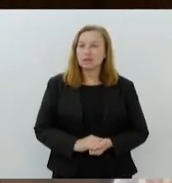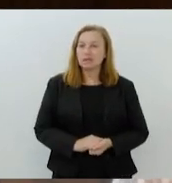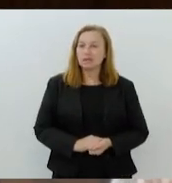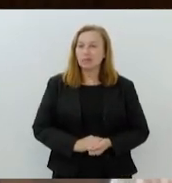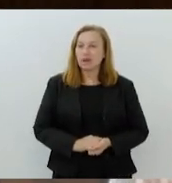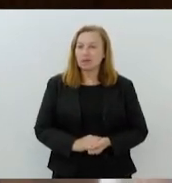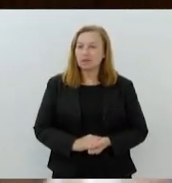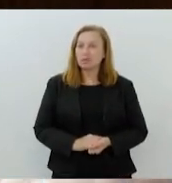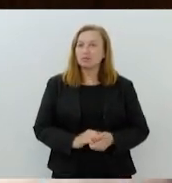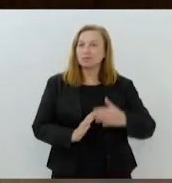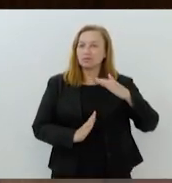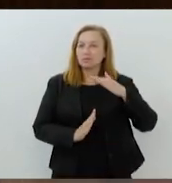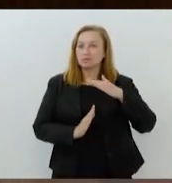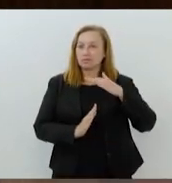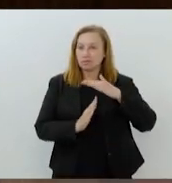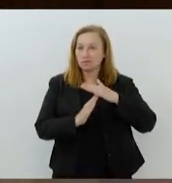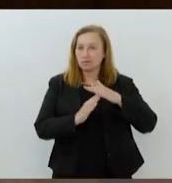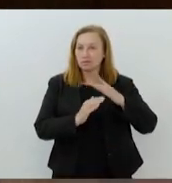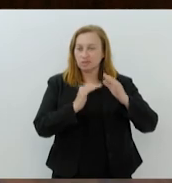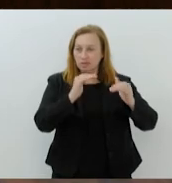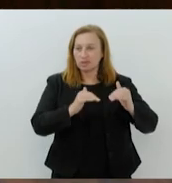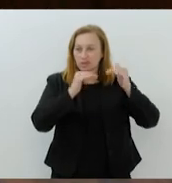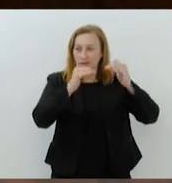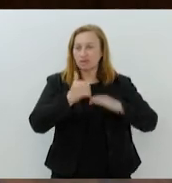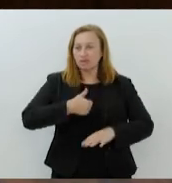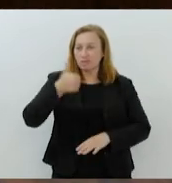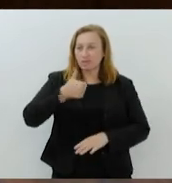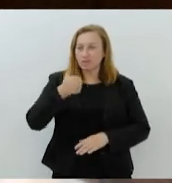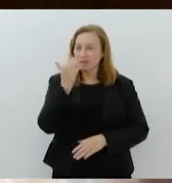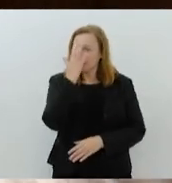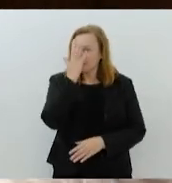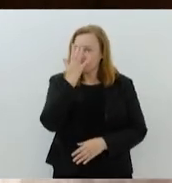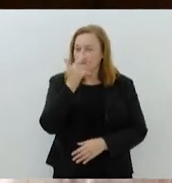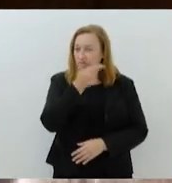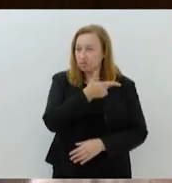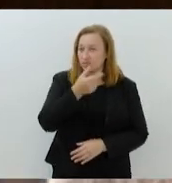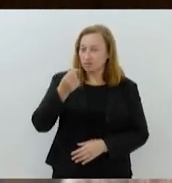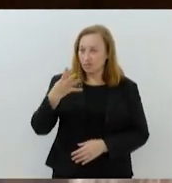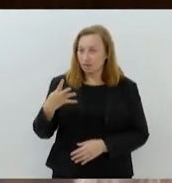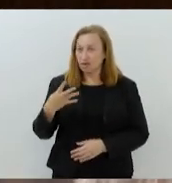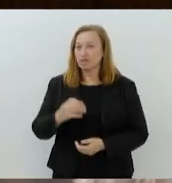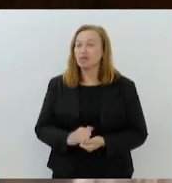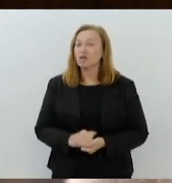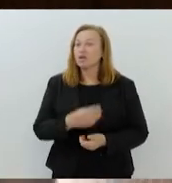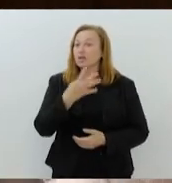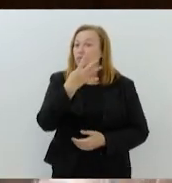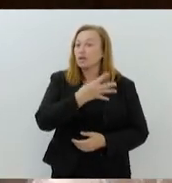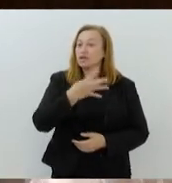o teto do Supremo, a partir de 1º de fevereiro de 24, é